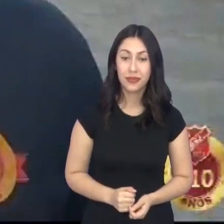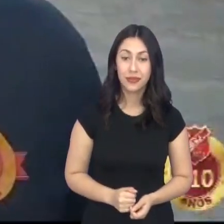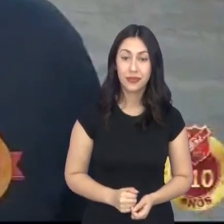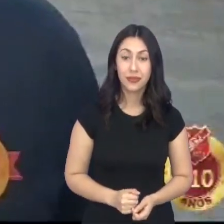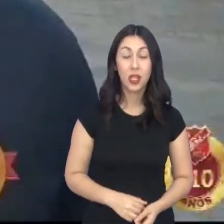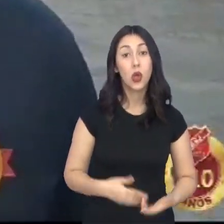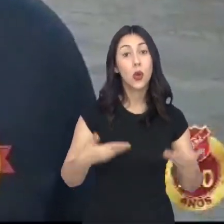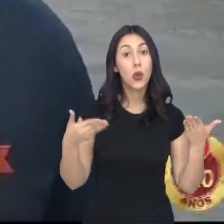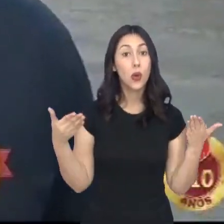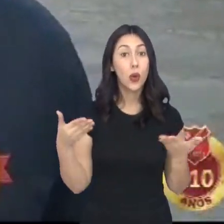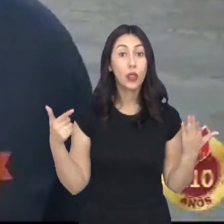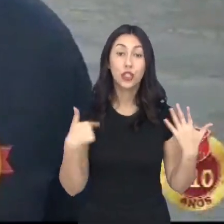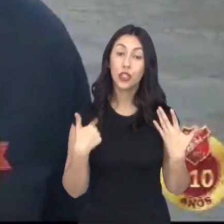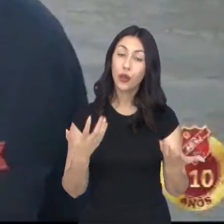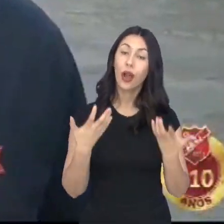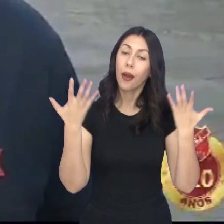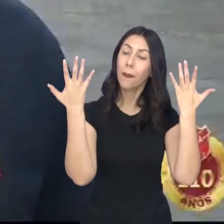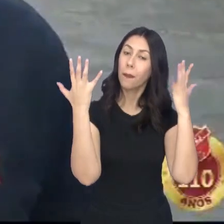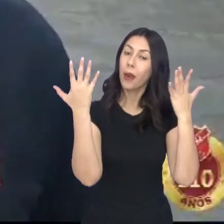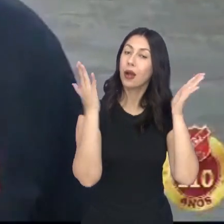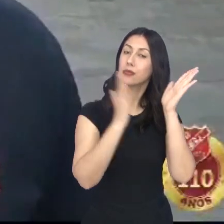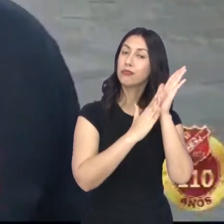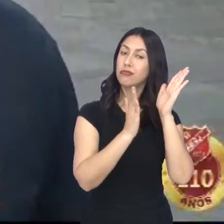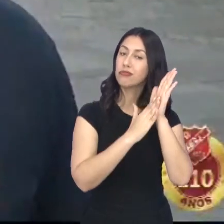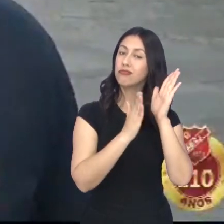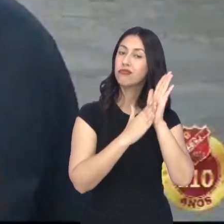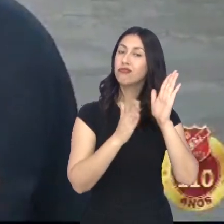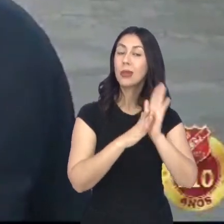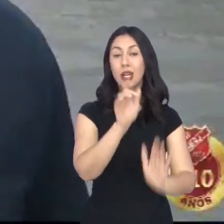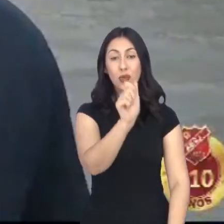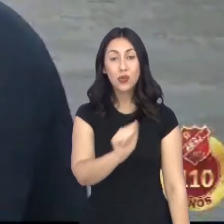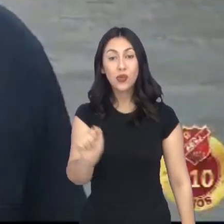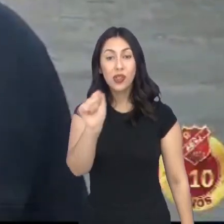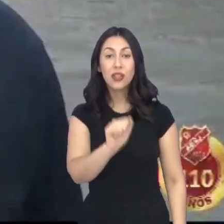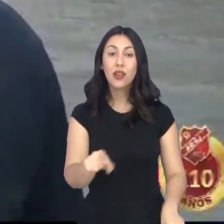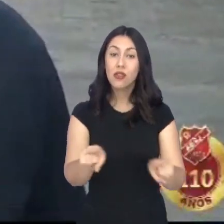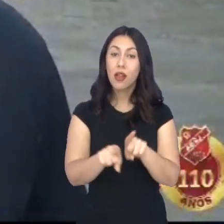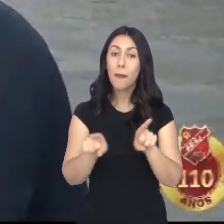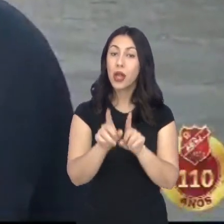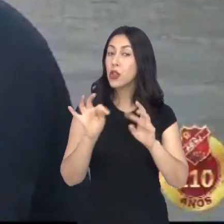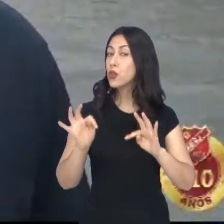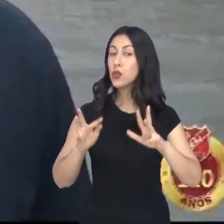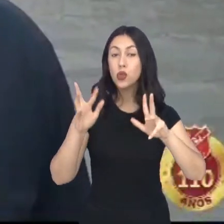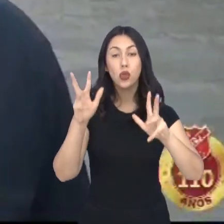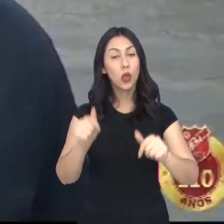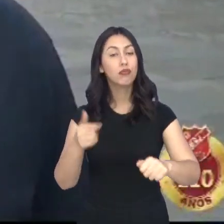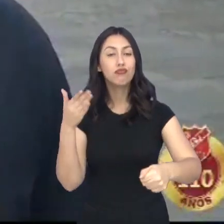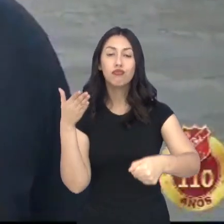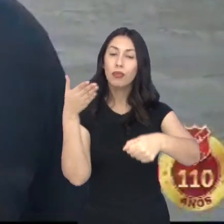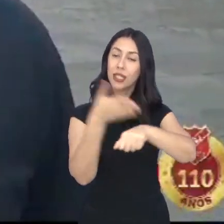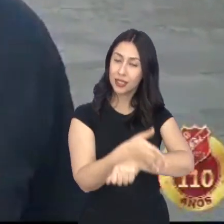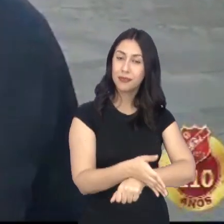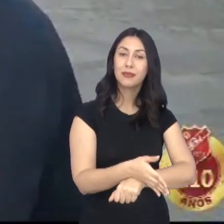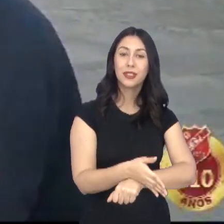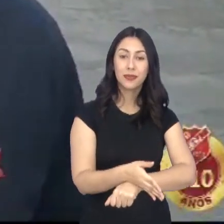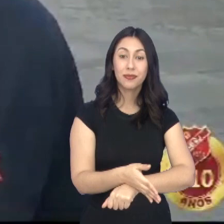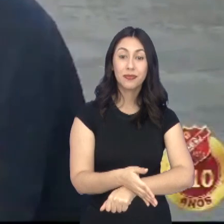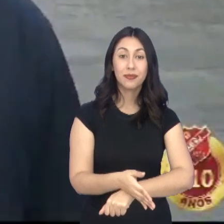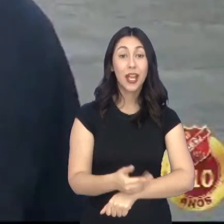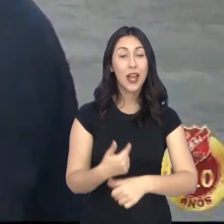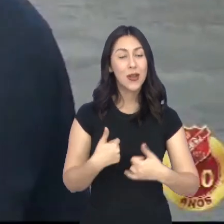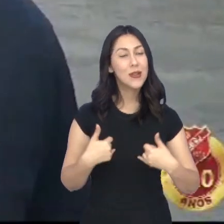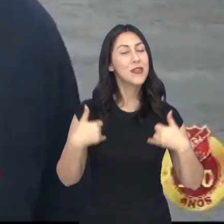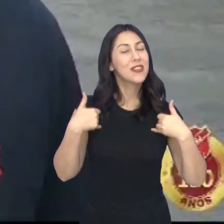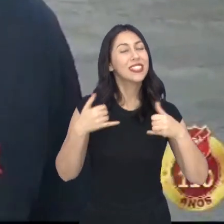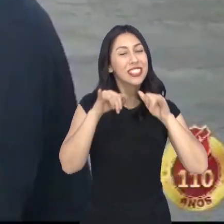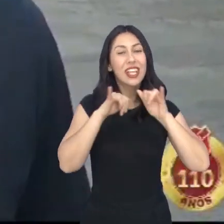No dia de hoje, quero parabenizar não somente a nossa associação, mas a todos aqueles que fizeram e fazem parte dela. Tenho orgulho em